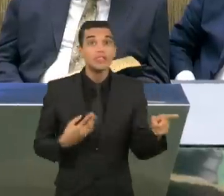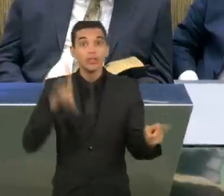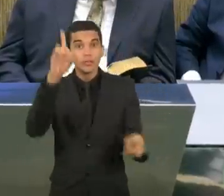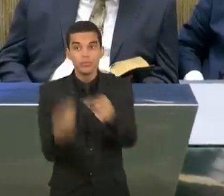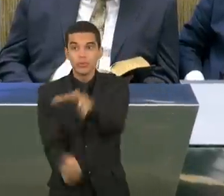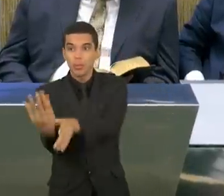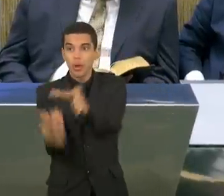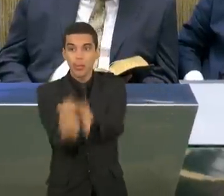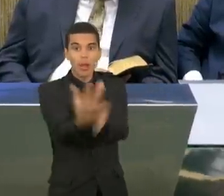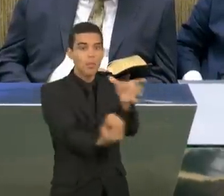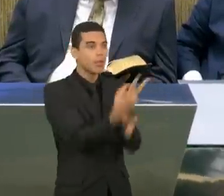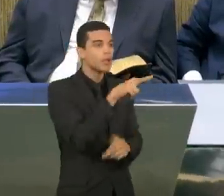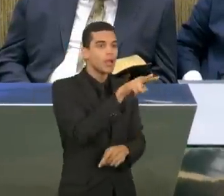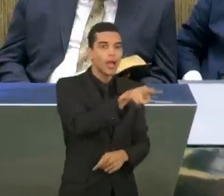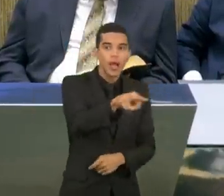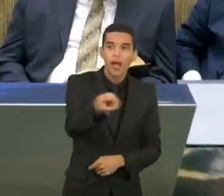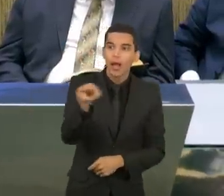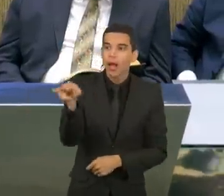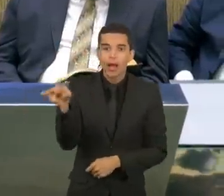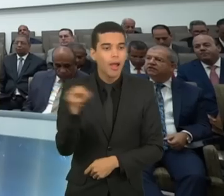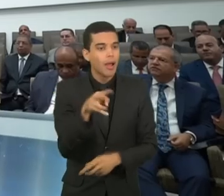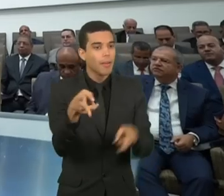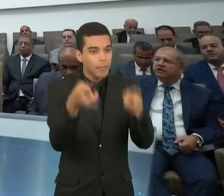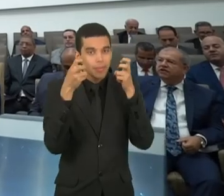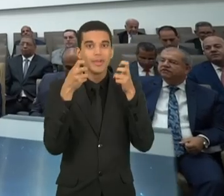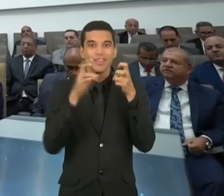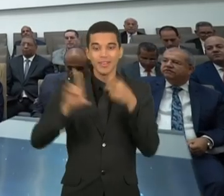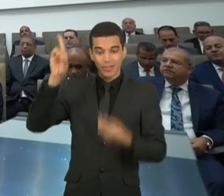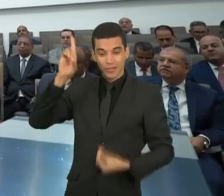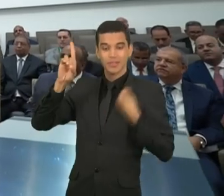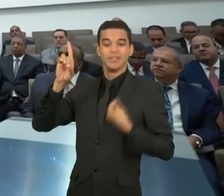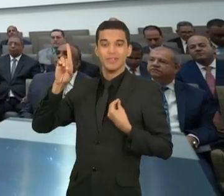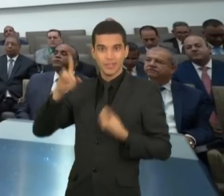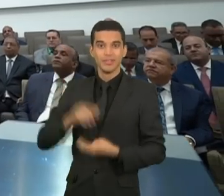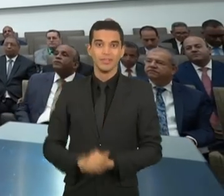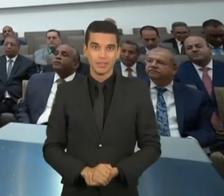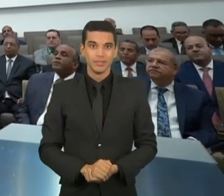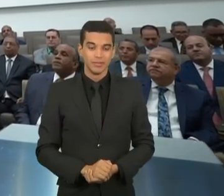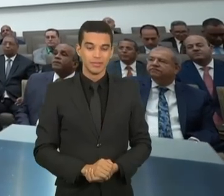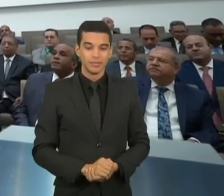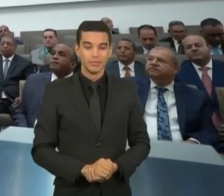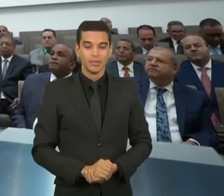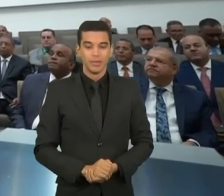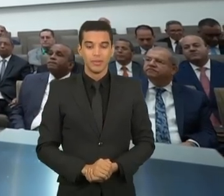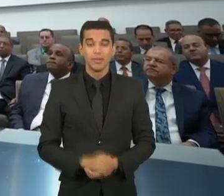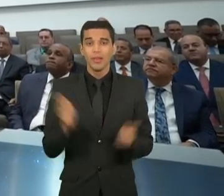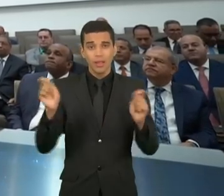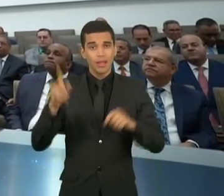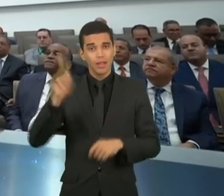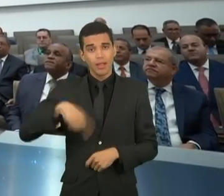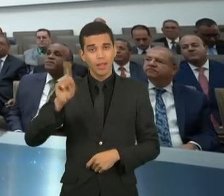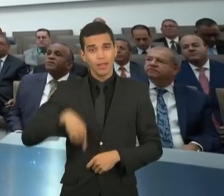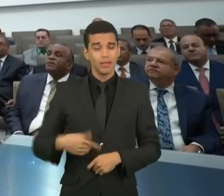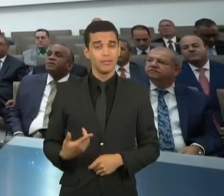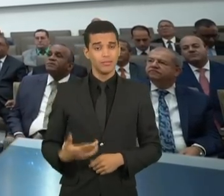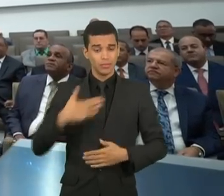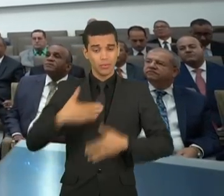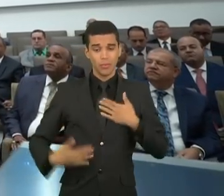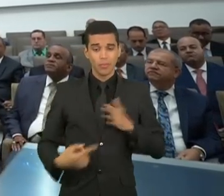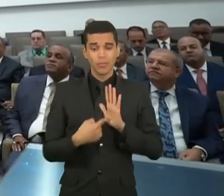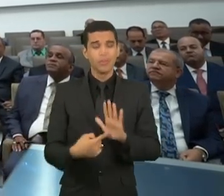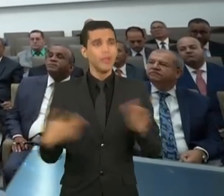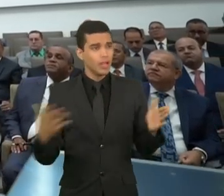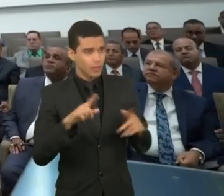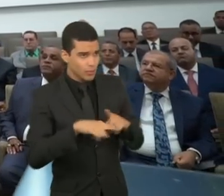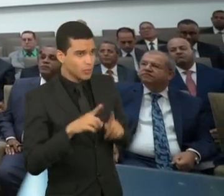Criadas. Para que eles fiquem o quê? Inexcusáveis. É o corpúsculo de Bach. Não dá. Não, mas a gente consegue, mas não consegue.